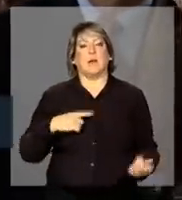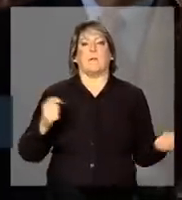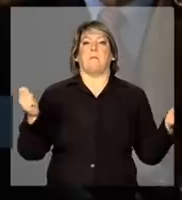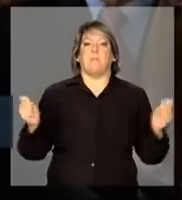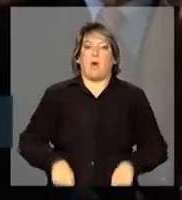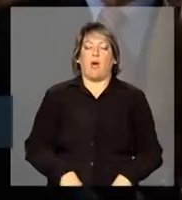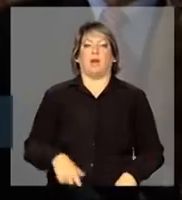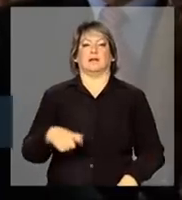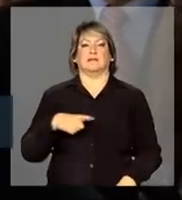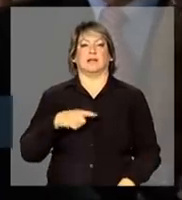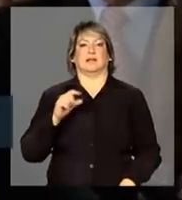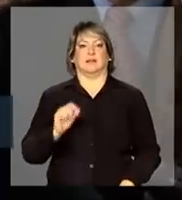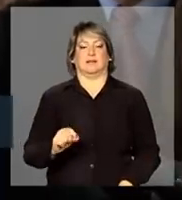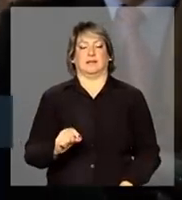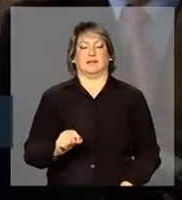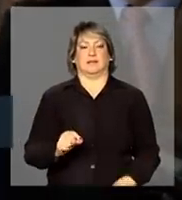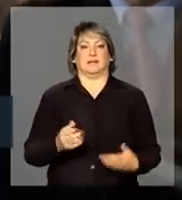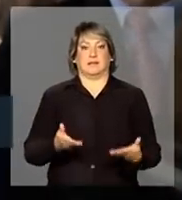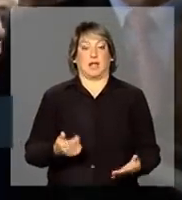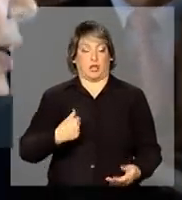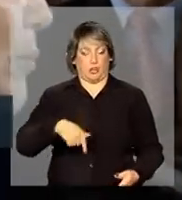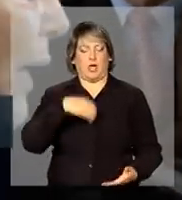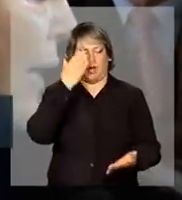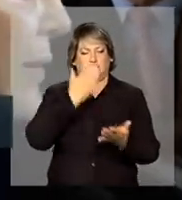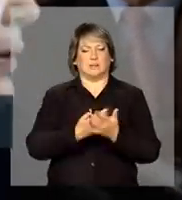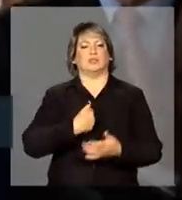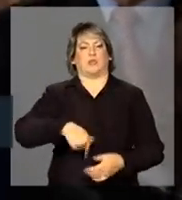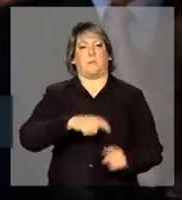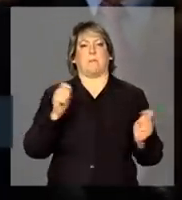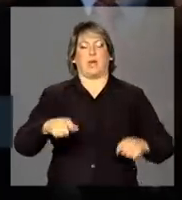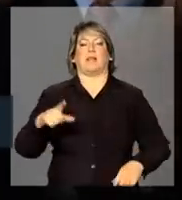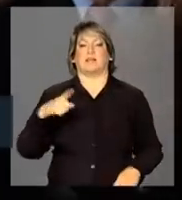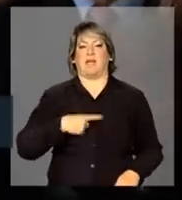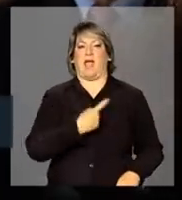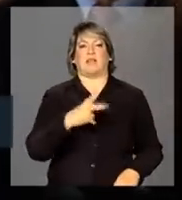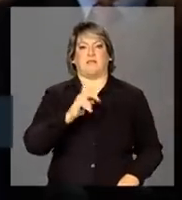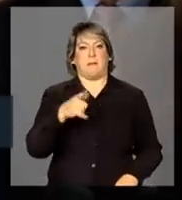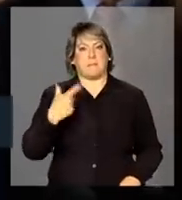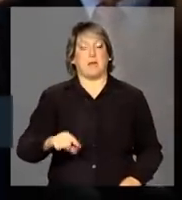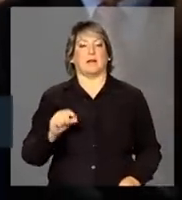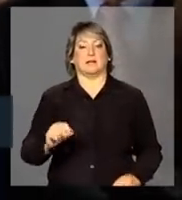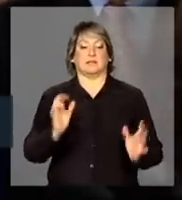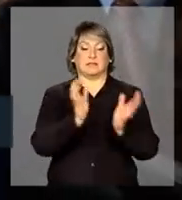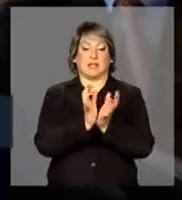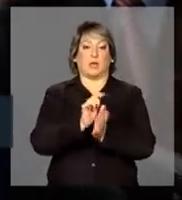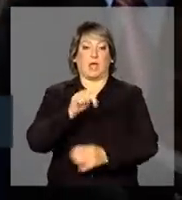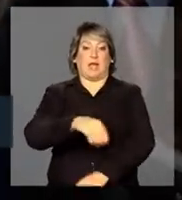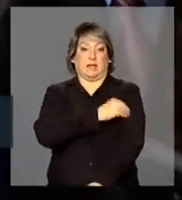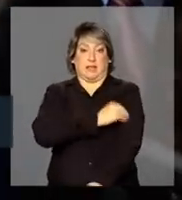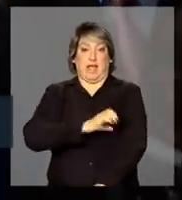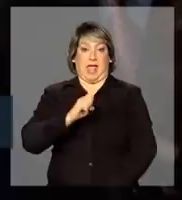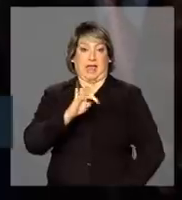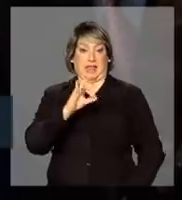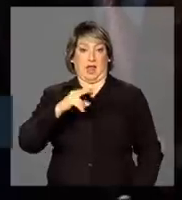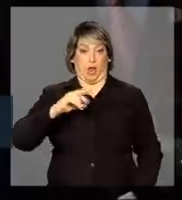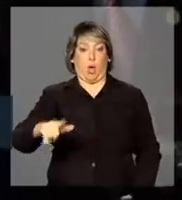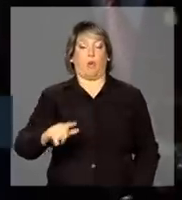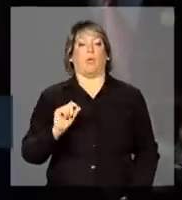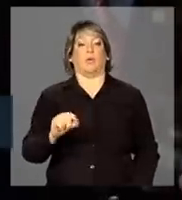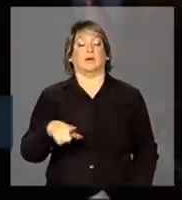possibilidade de ter, e eu acredito que teremos cada vez mais, um setor de etanol que vai ter dupla